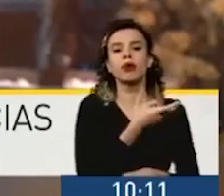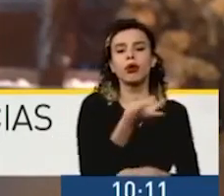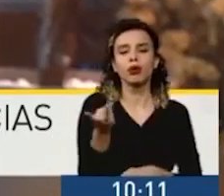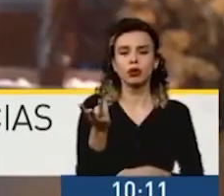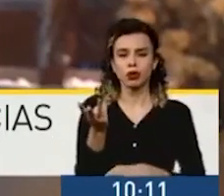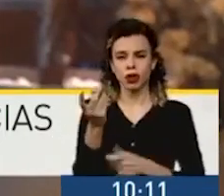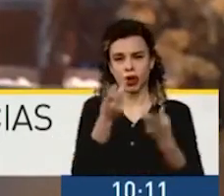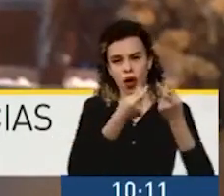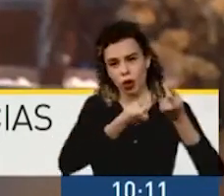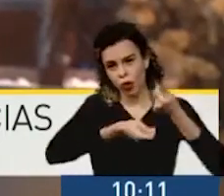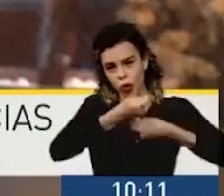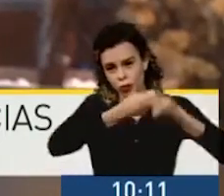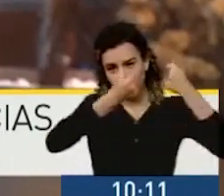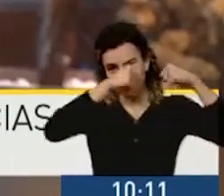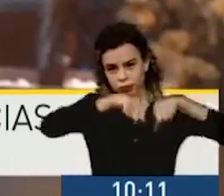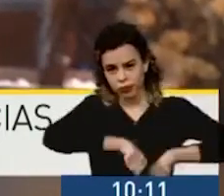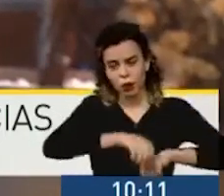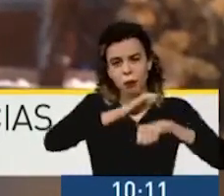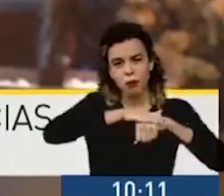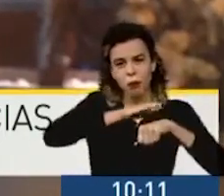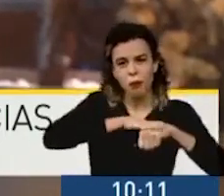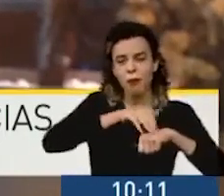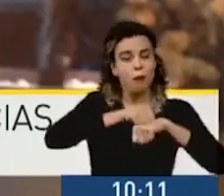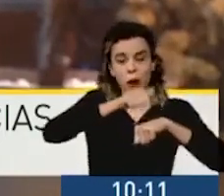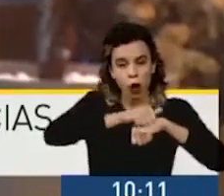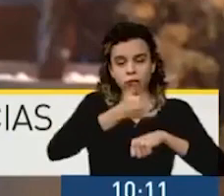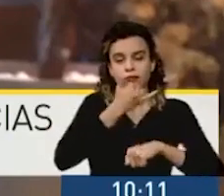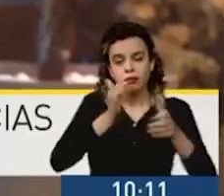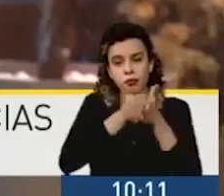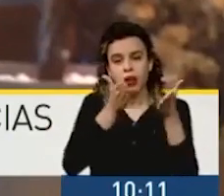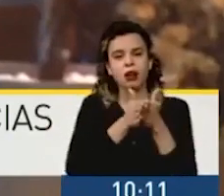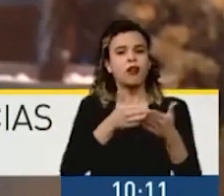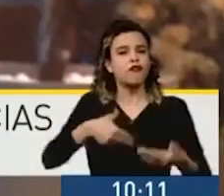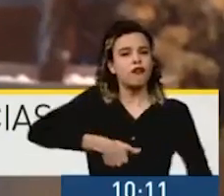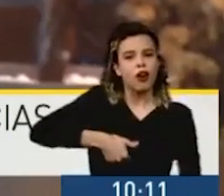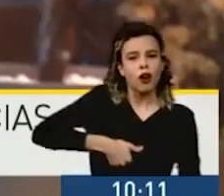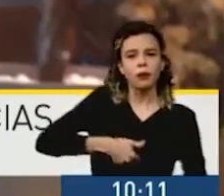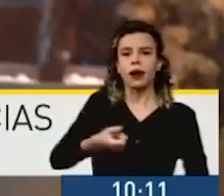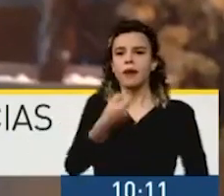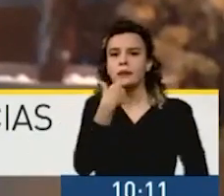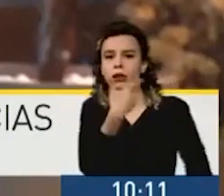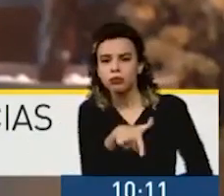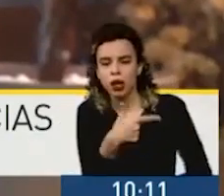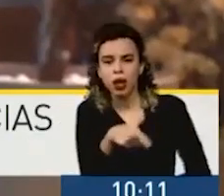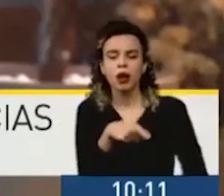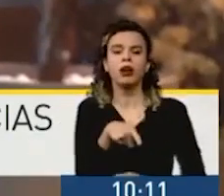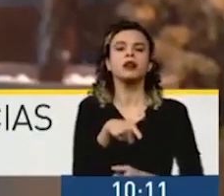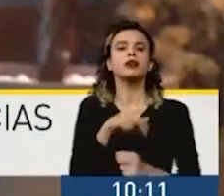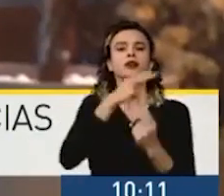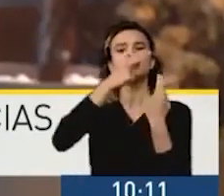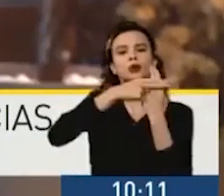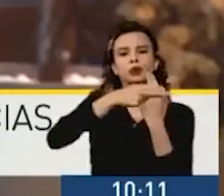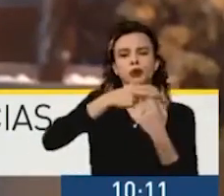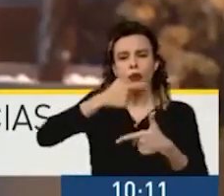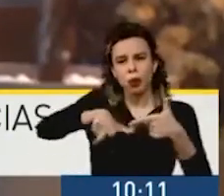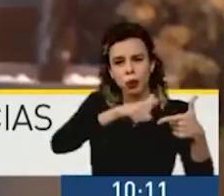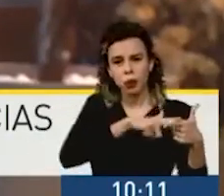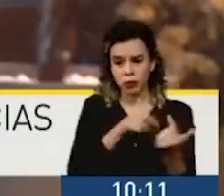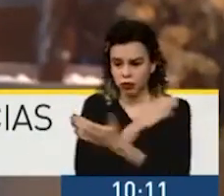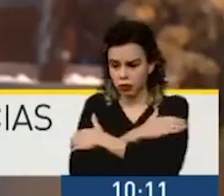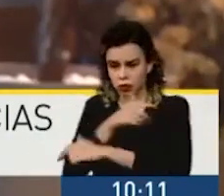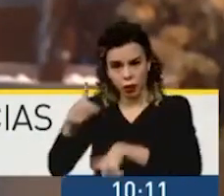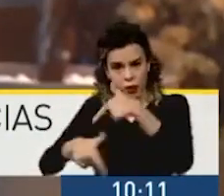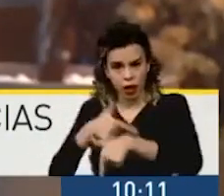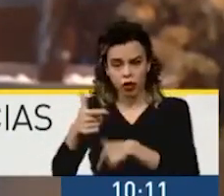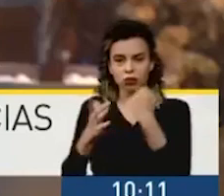derrocada econômica, pela miséria, por fome, falta de acesso a remédios, problemas no serviço público de saúde? As pessoas estão perdendo emprego, estão